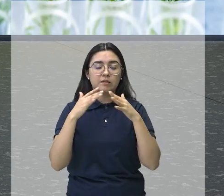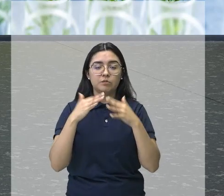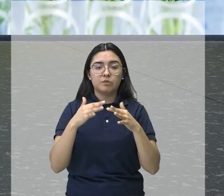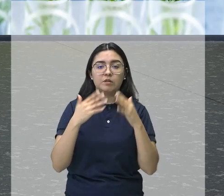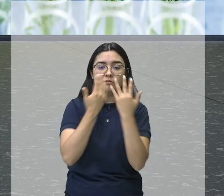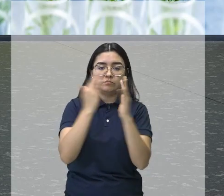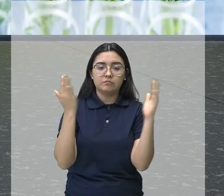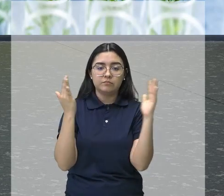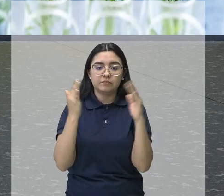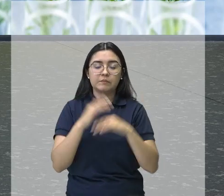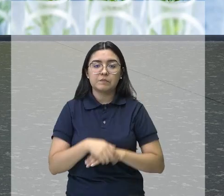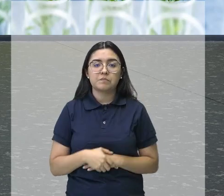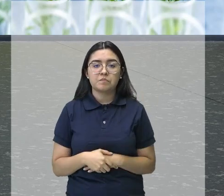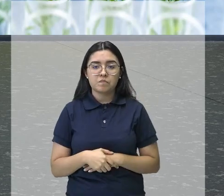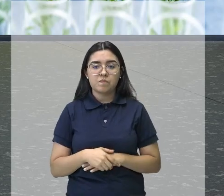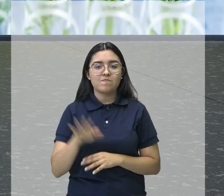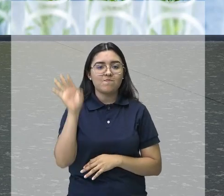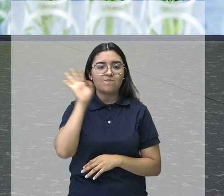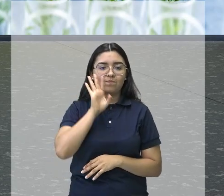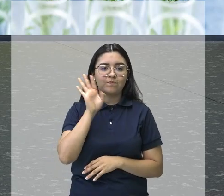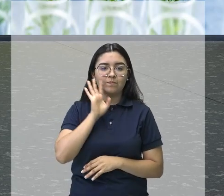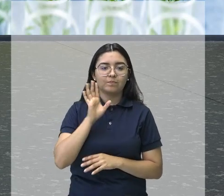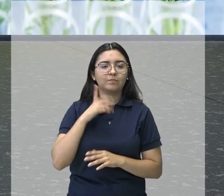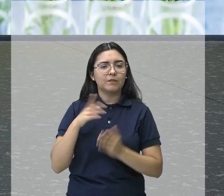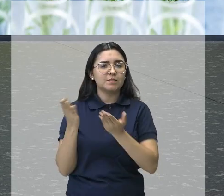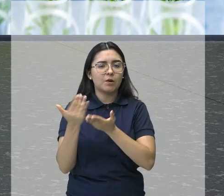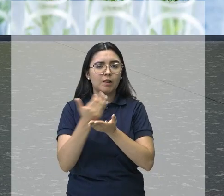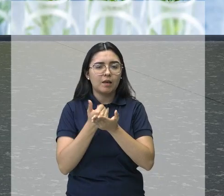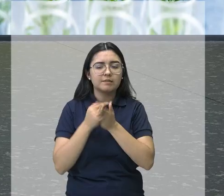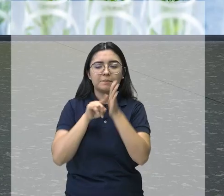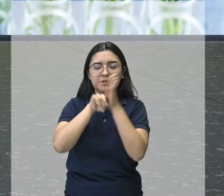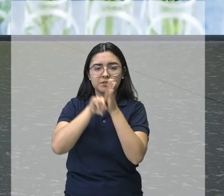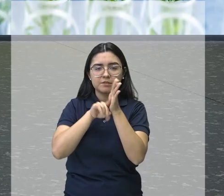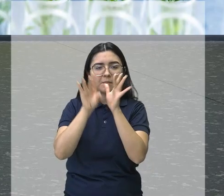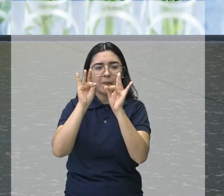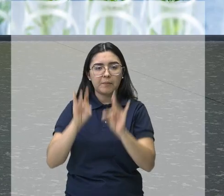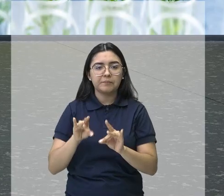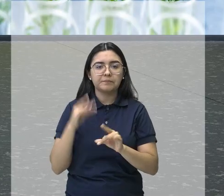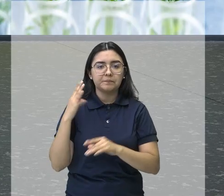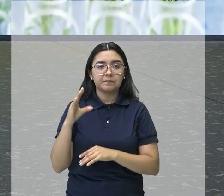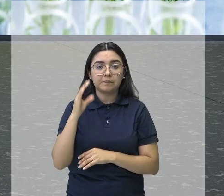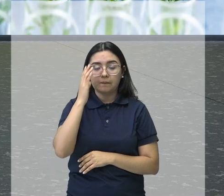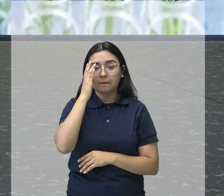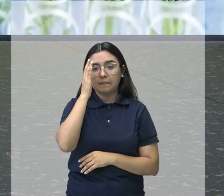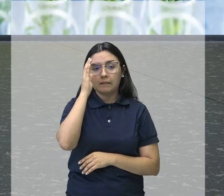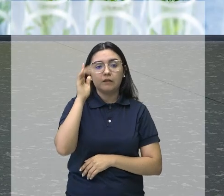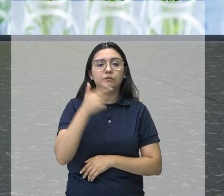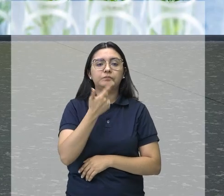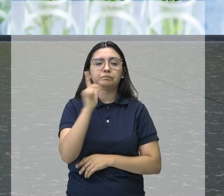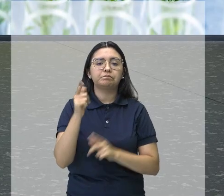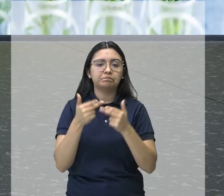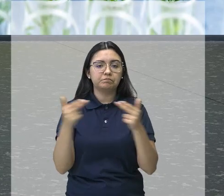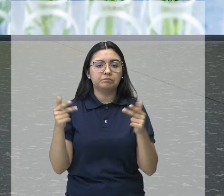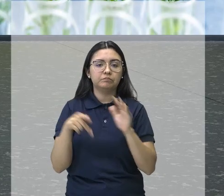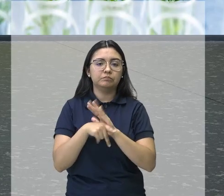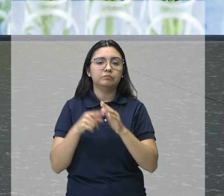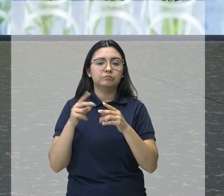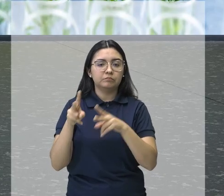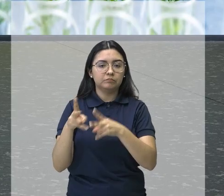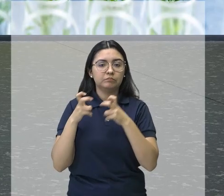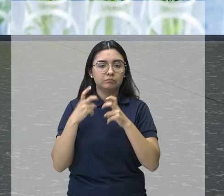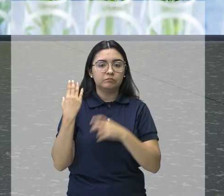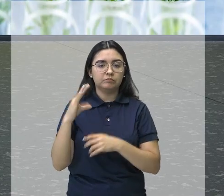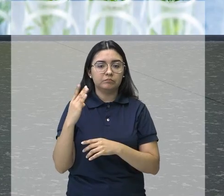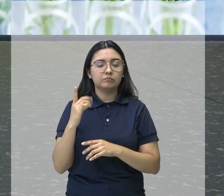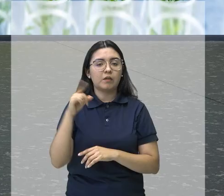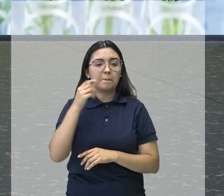ecologia. Legal, né? Essa coleta feita aí de forma científica. Outro ponto que o extrativismo científico